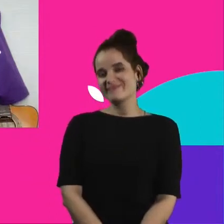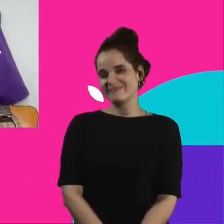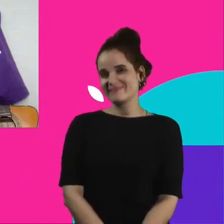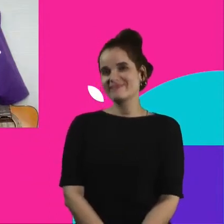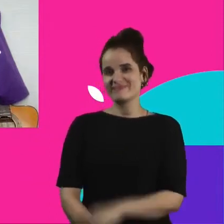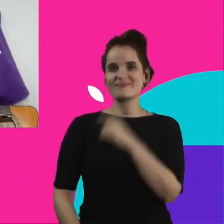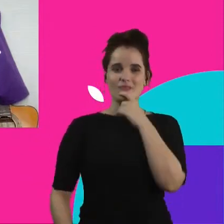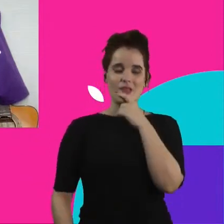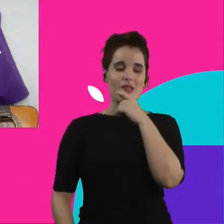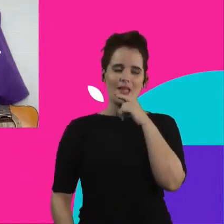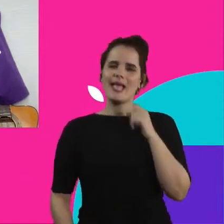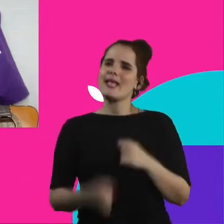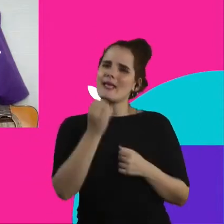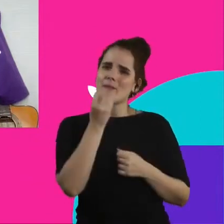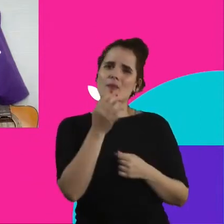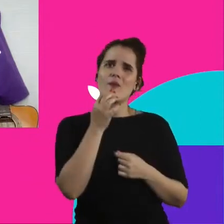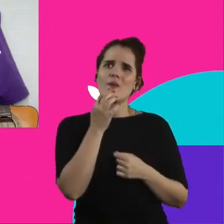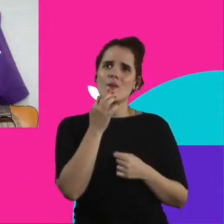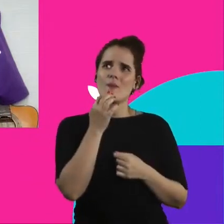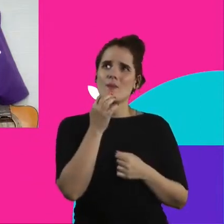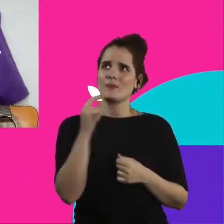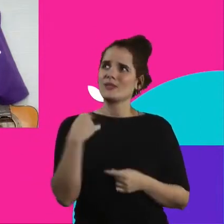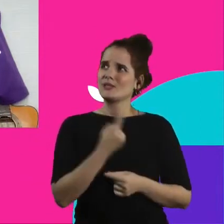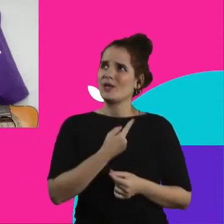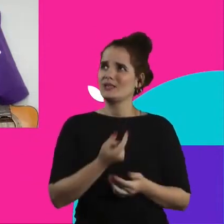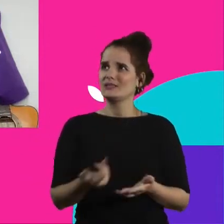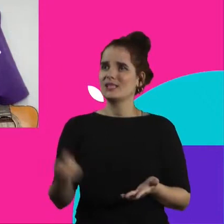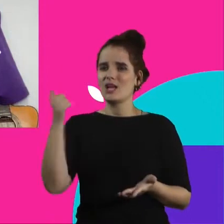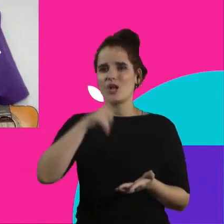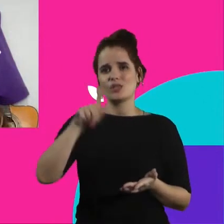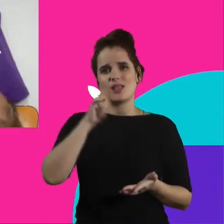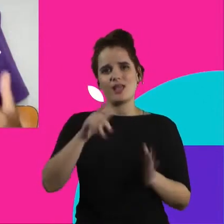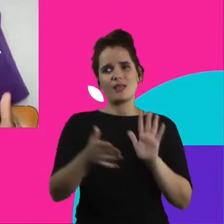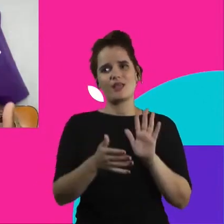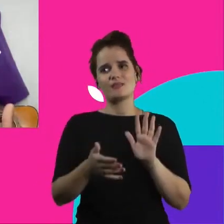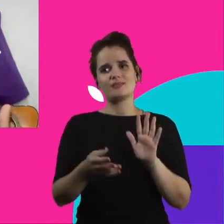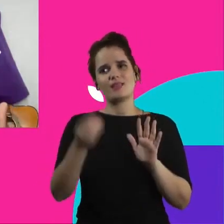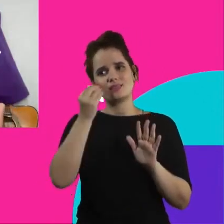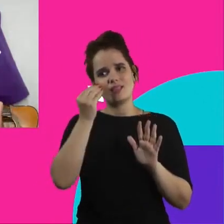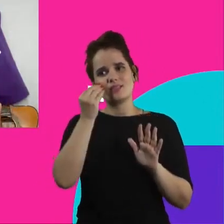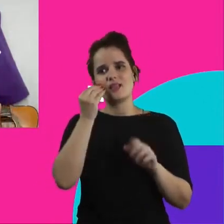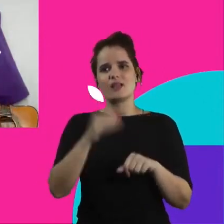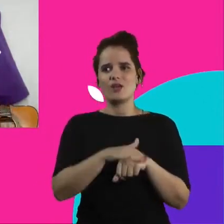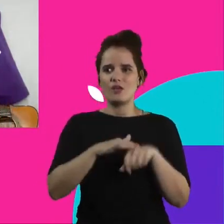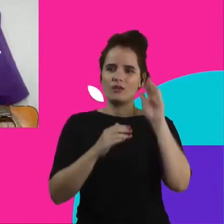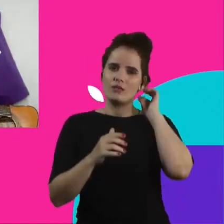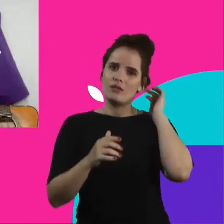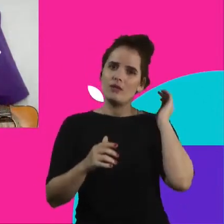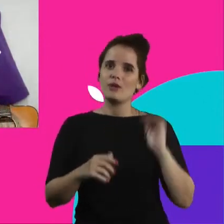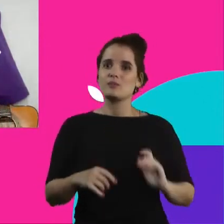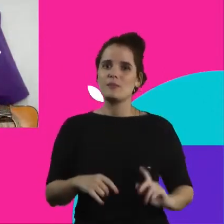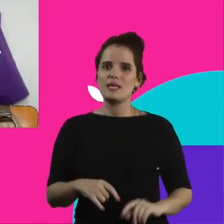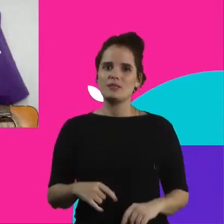Maravilhoso, meu querido. E que bom a gente poder se propor a trazer sempre novos significados para as coisas.